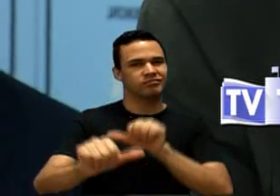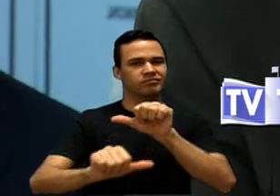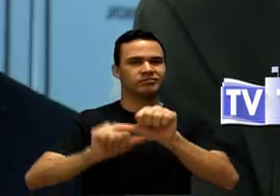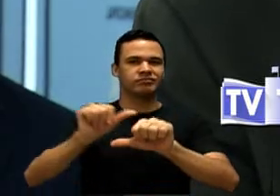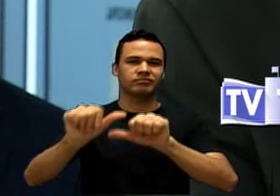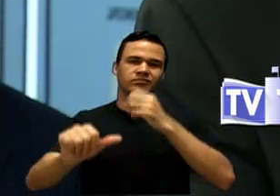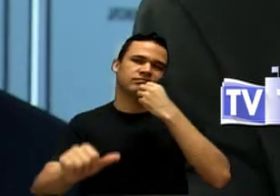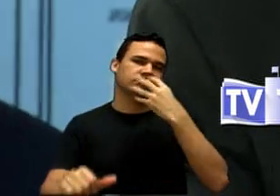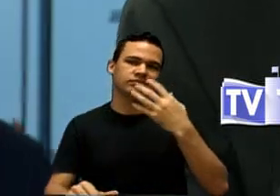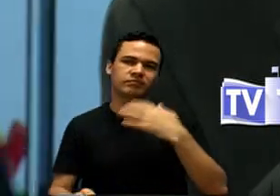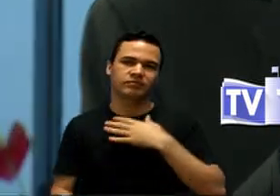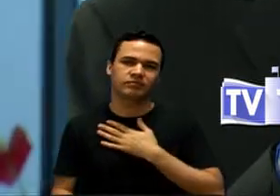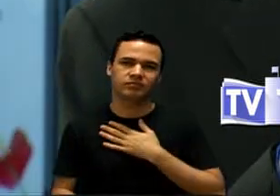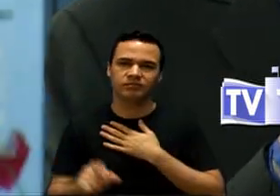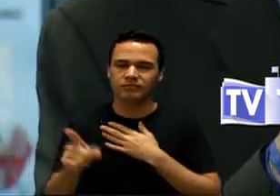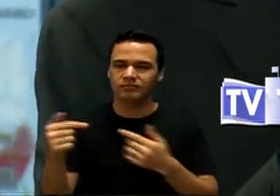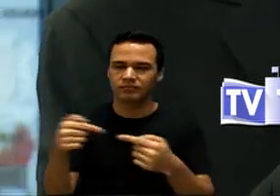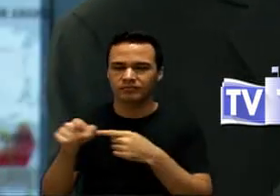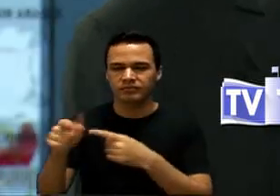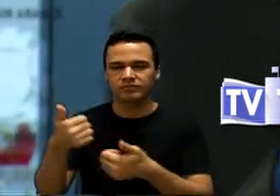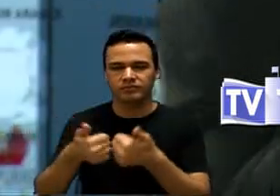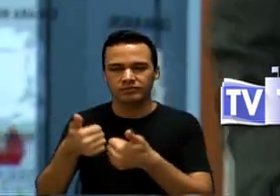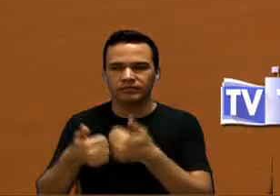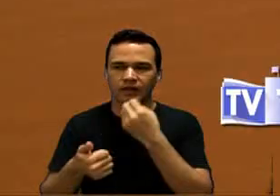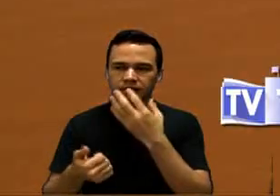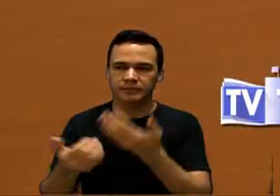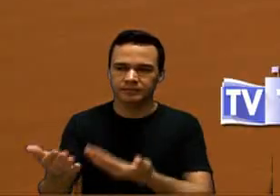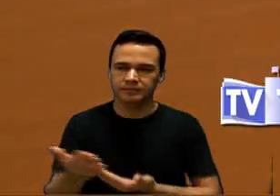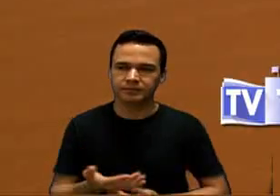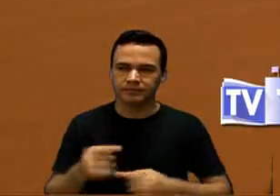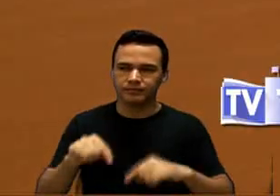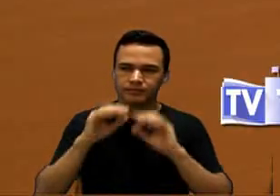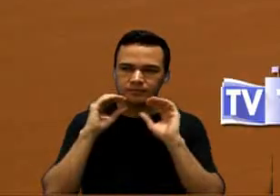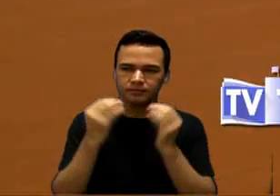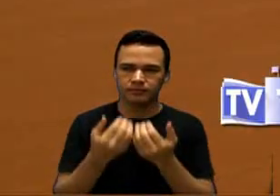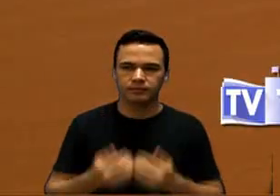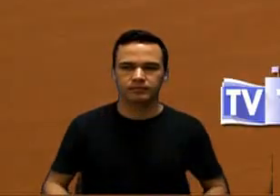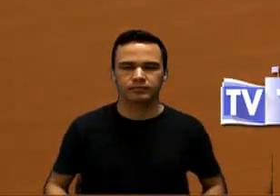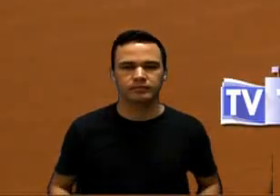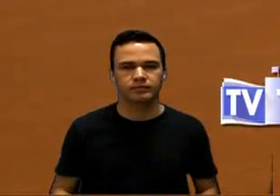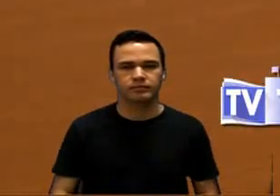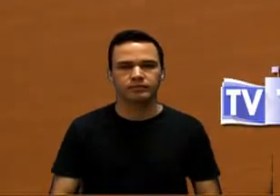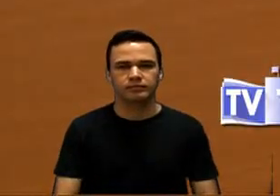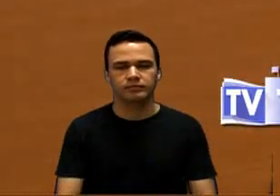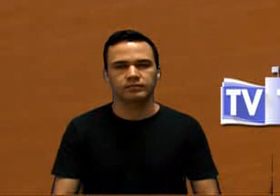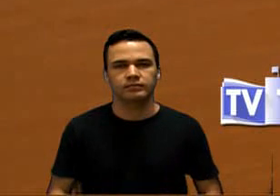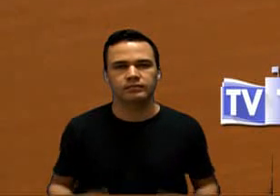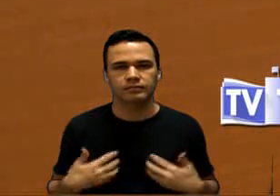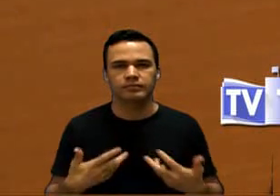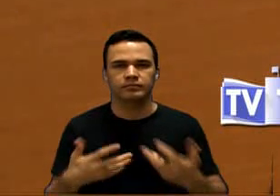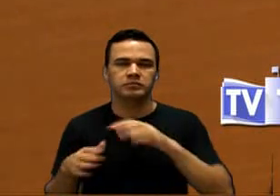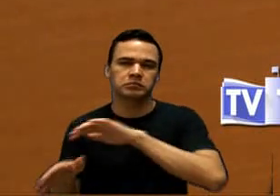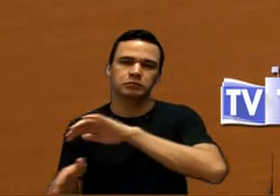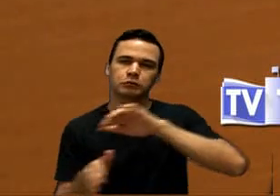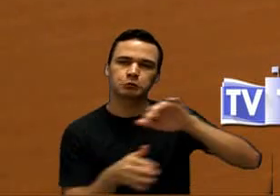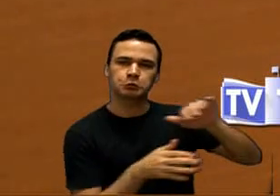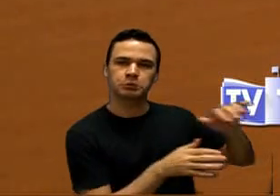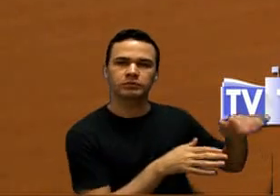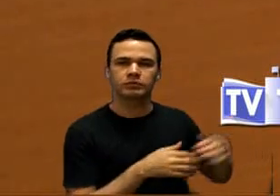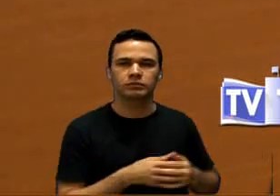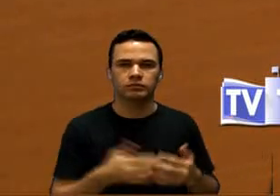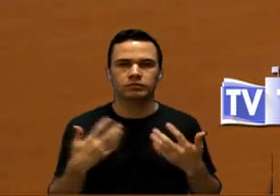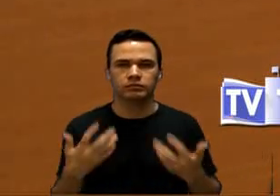Sorocaba quando se fala de esporte. Parabéns, Simeila. Seja bem-vindo a esta Casa de Leis. Senhor presidente,